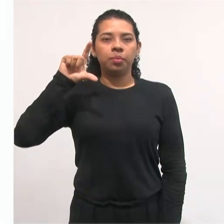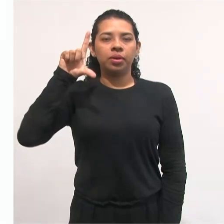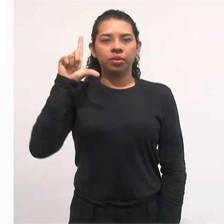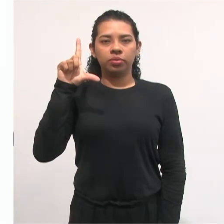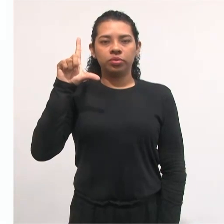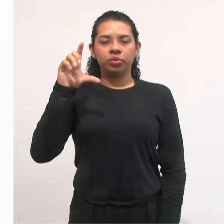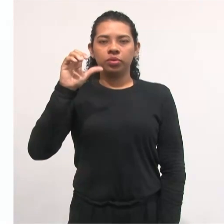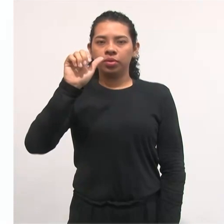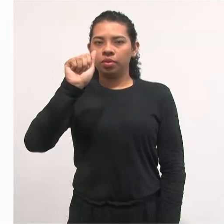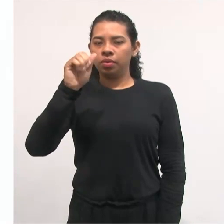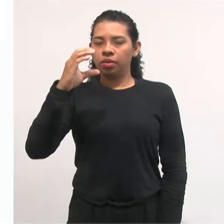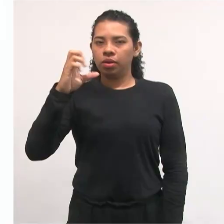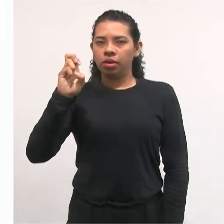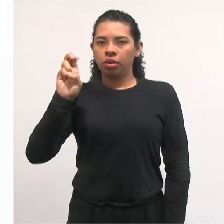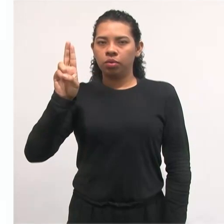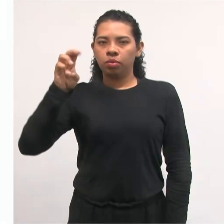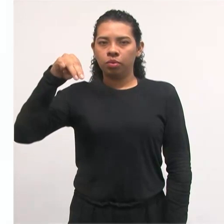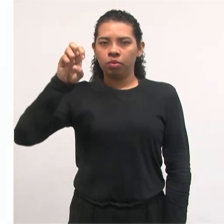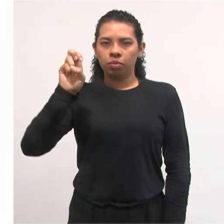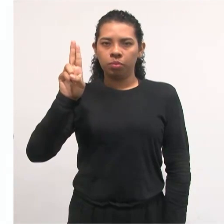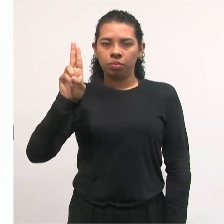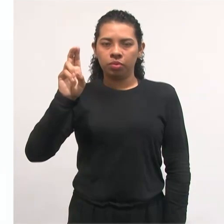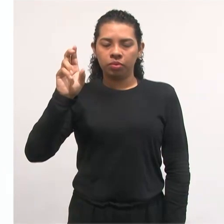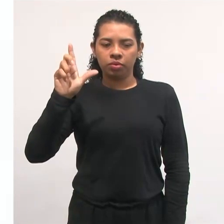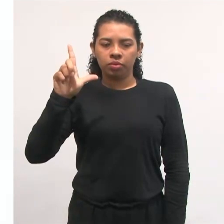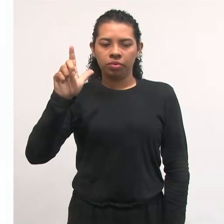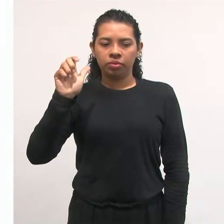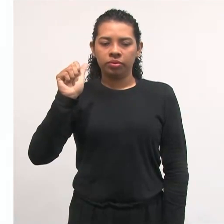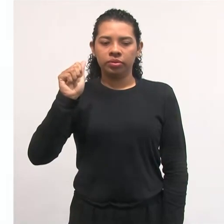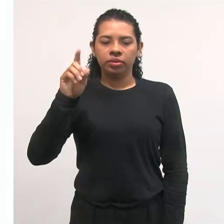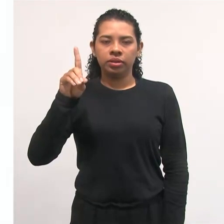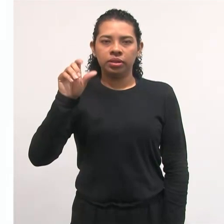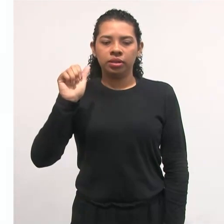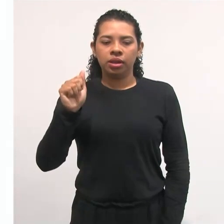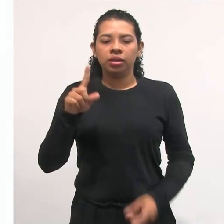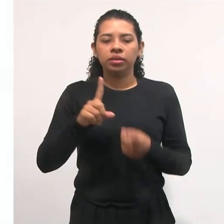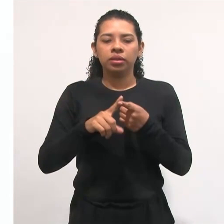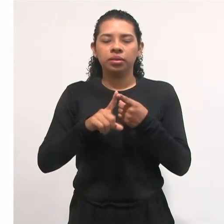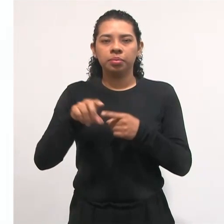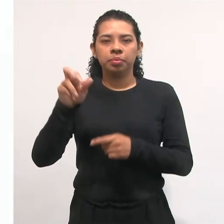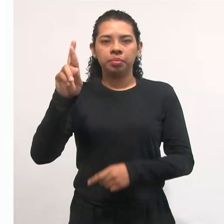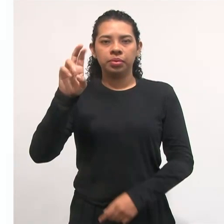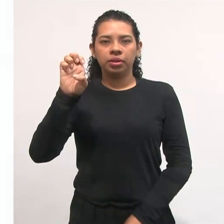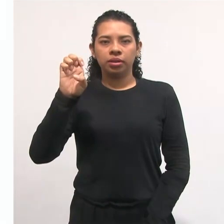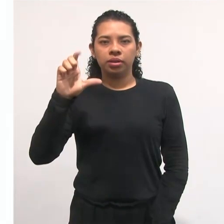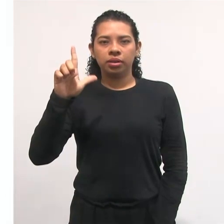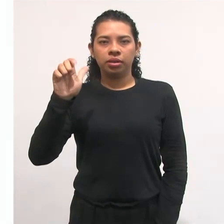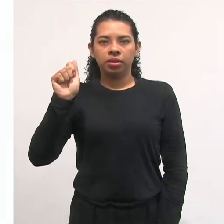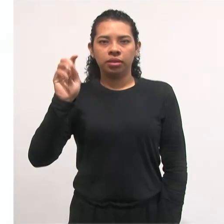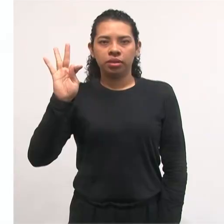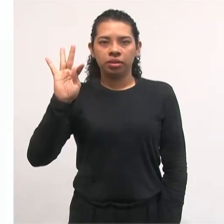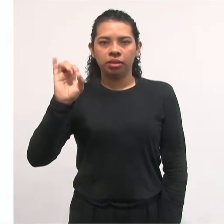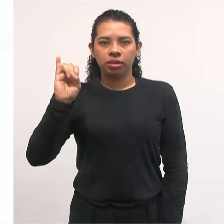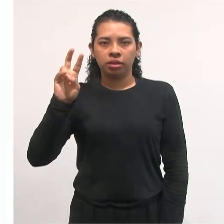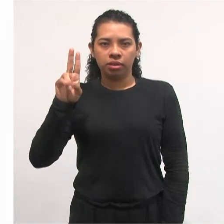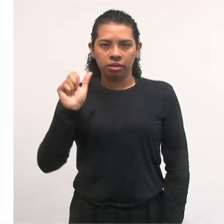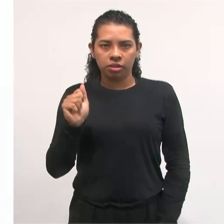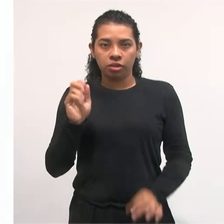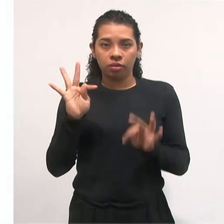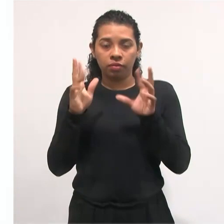maiúsculo RI, é a frequência acumulada da classe dividido pelo total